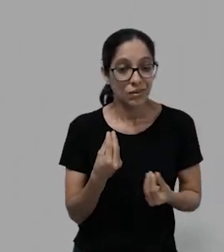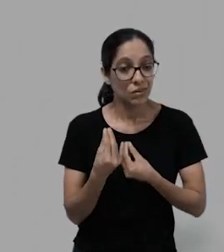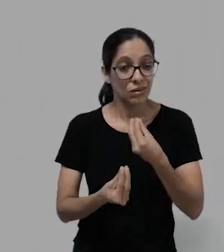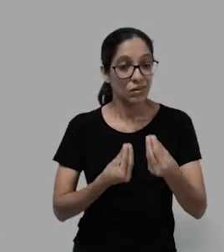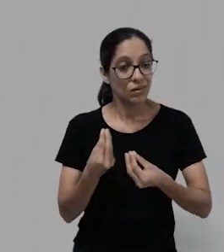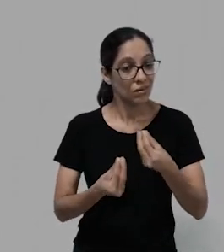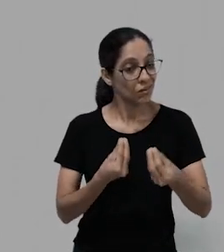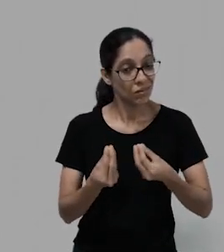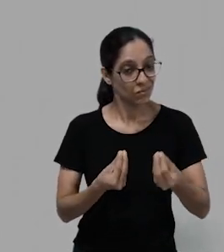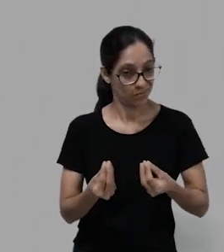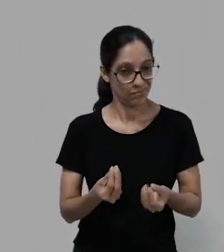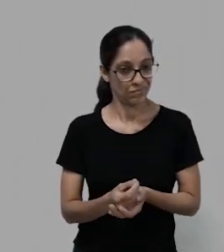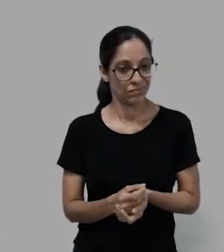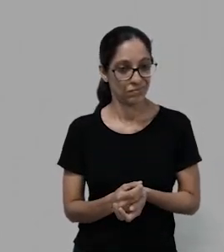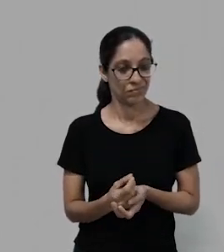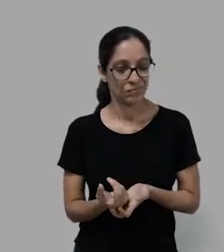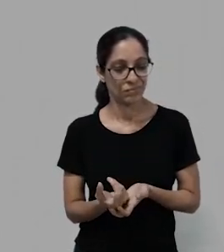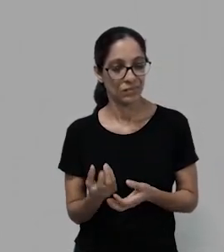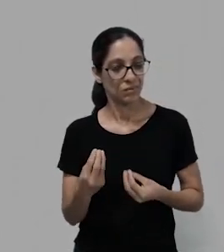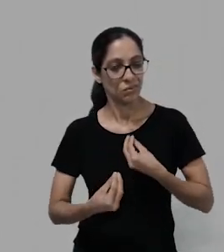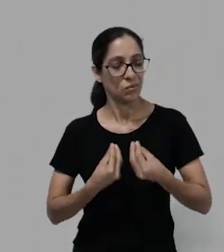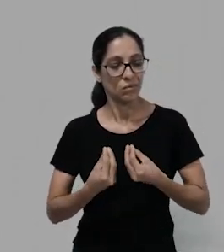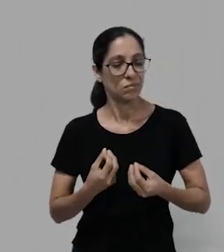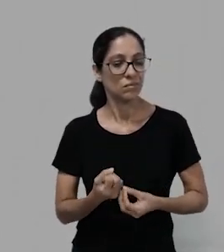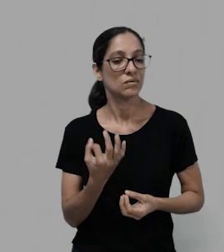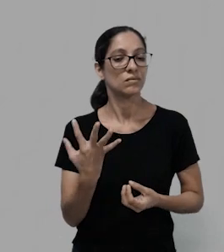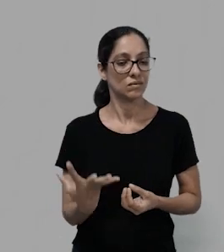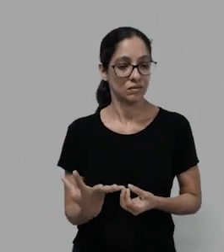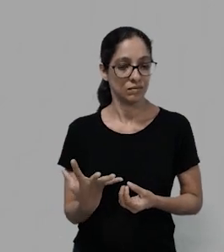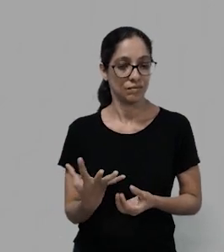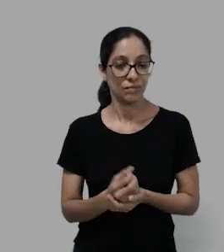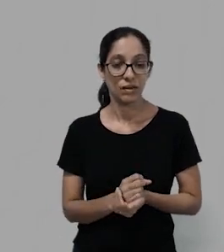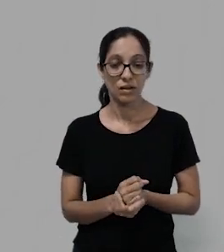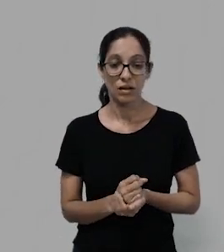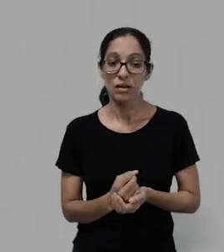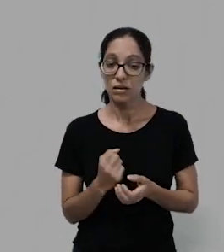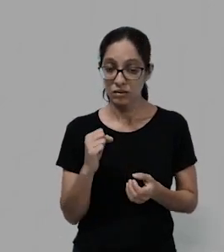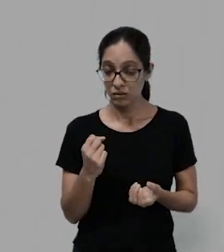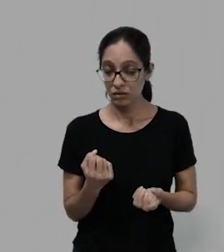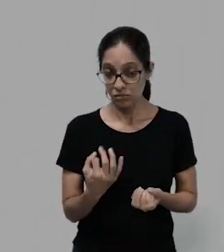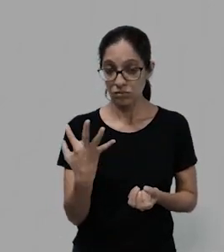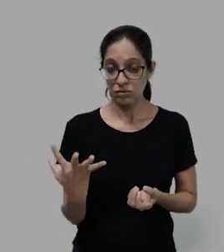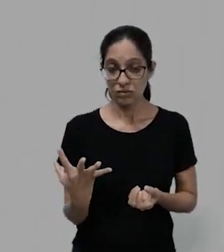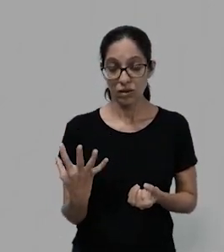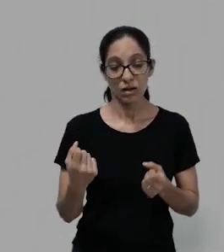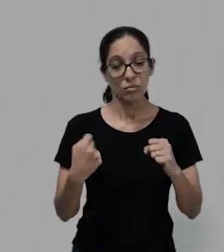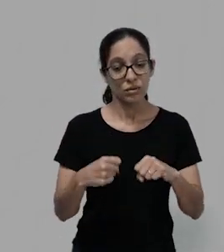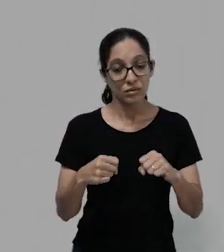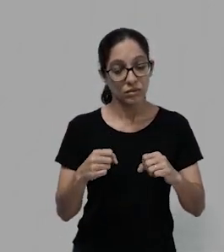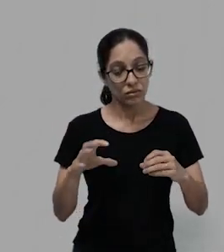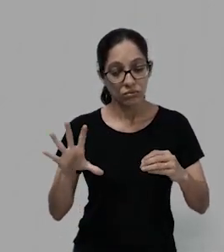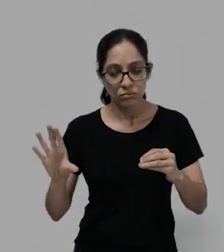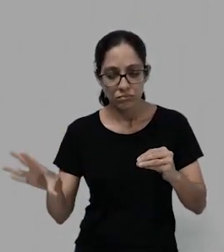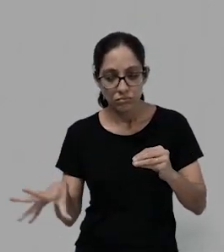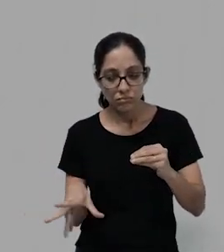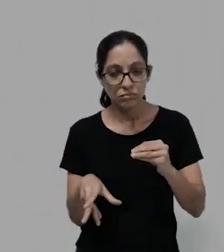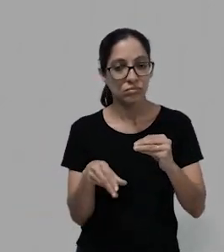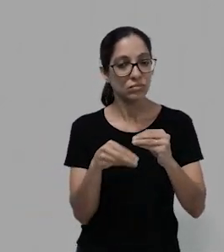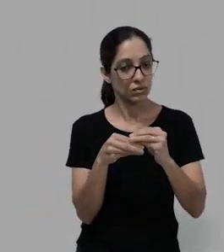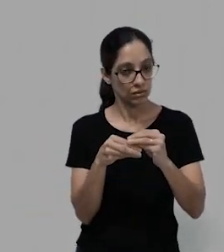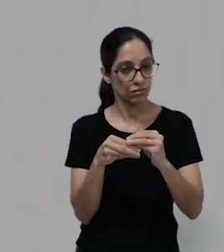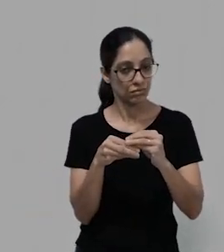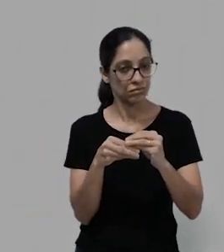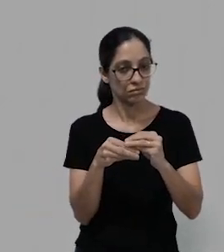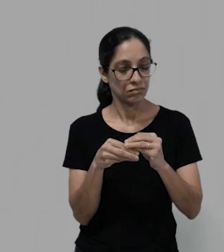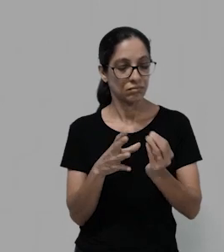aquilo que eu não quantifico a partir da enumeração. Para eu quantificar, eu preciso de uma outra palavra para